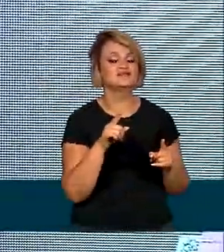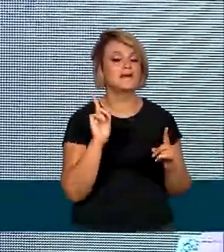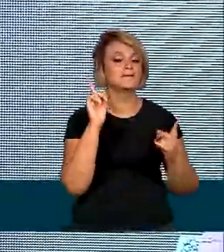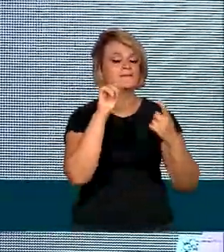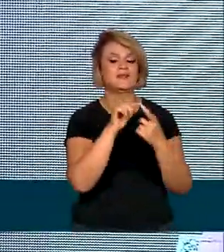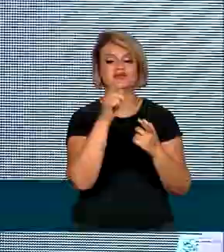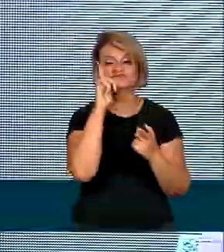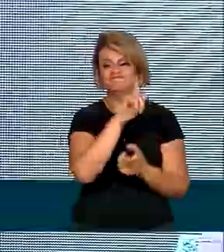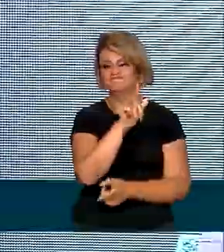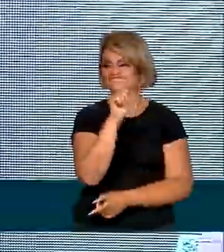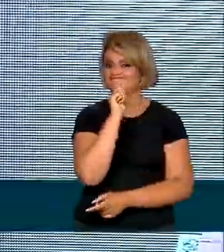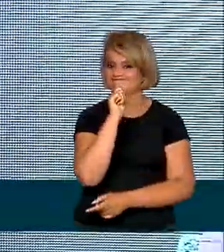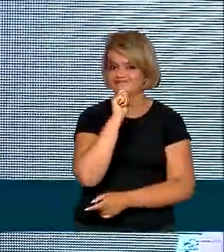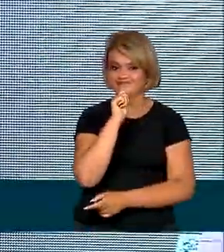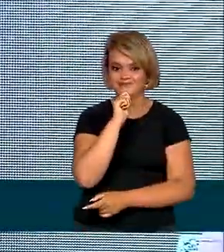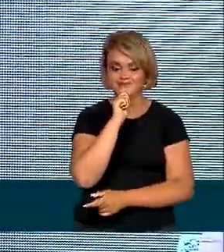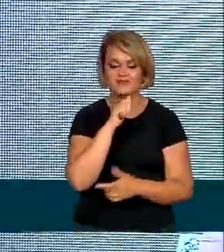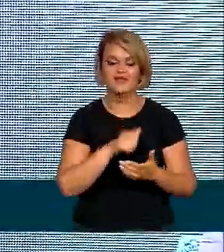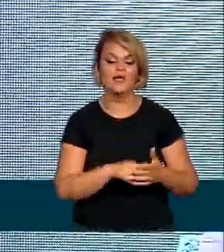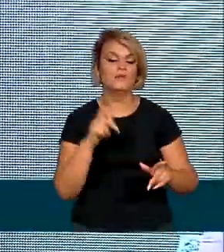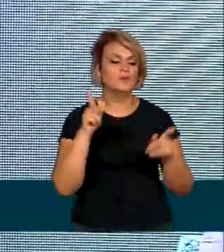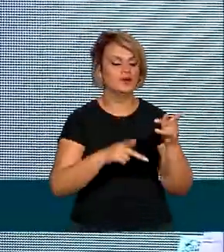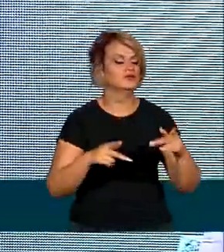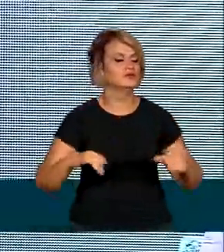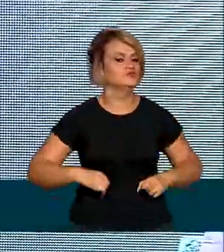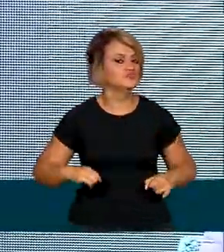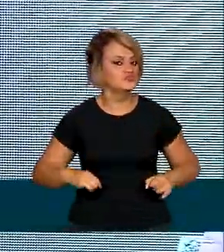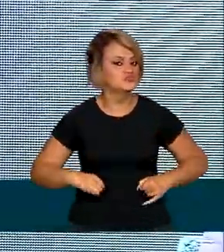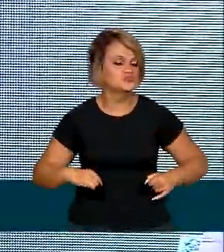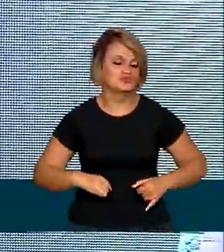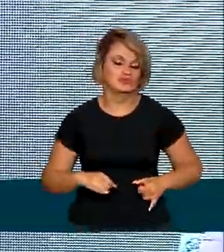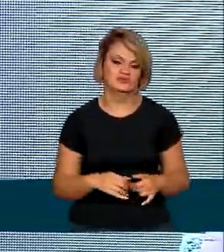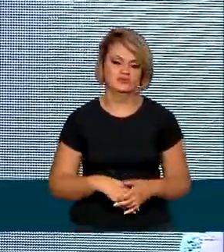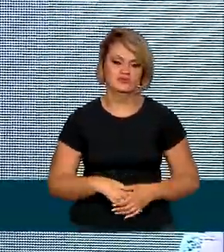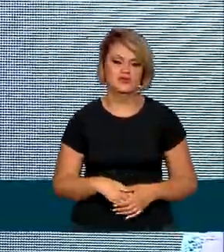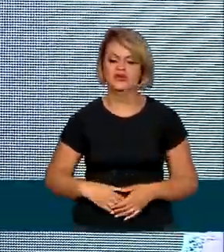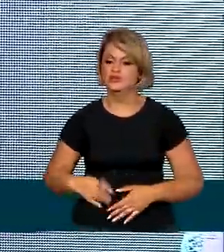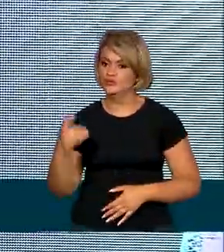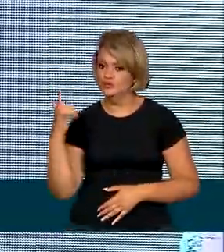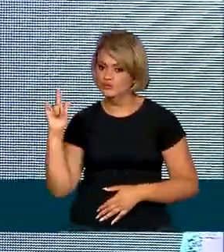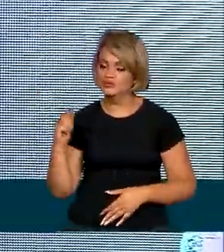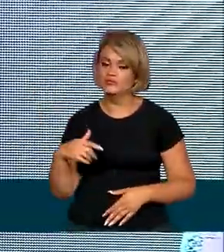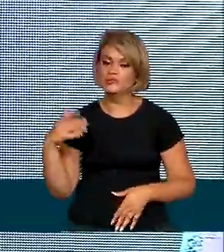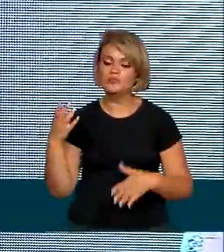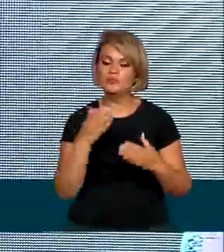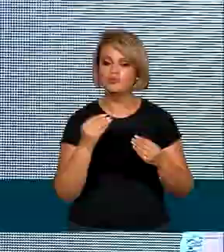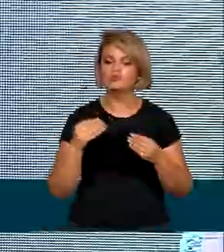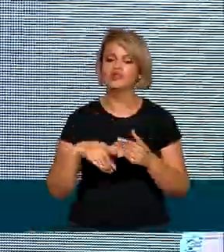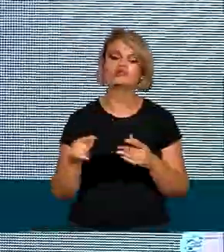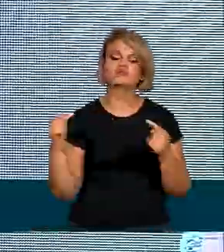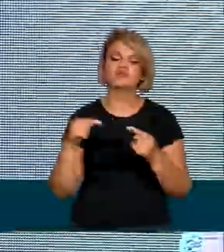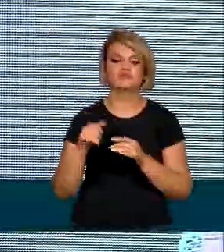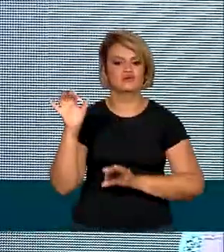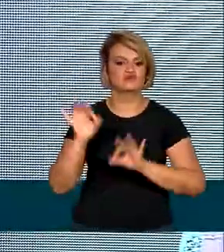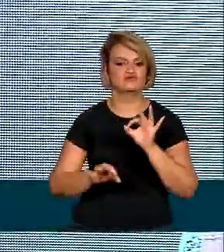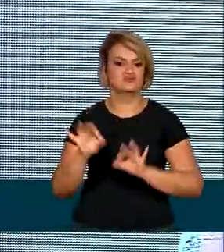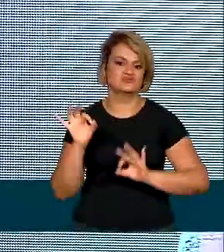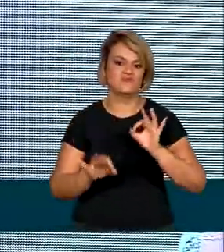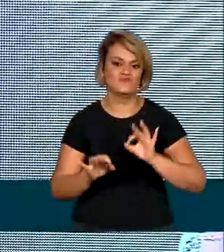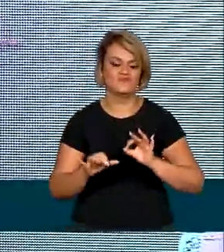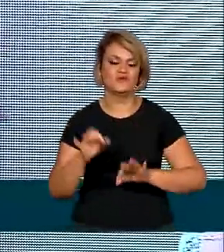suas metas alcançadas a população prejudicada e eventualmente Muitas delas judicializadas